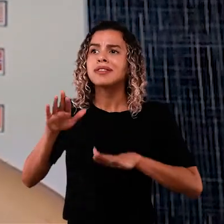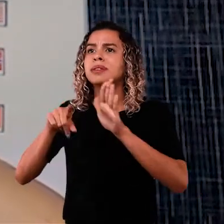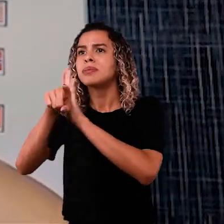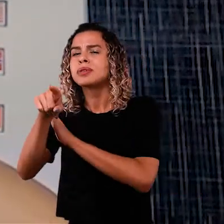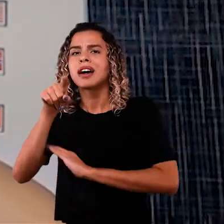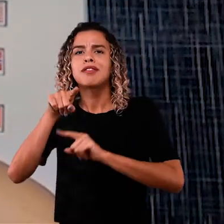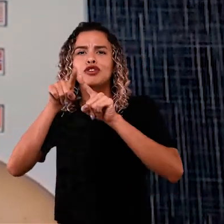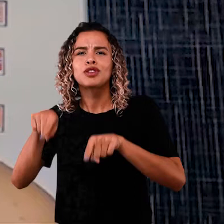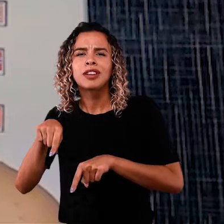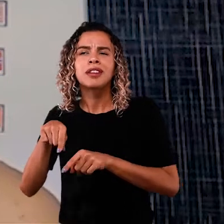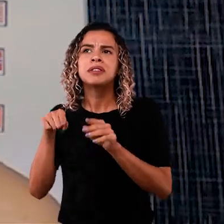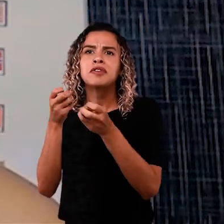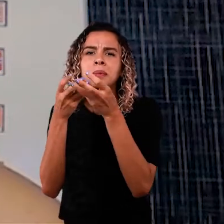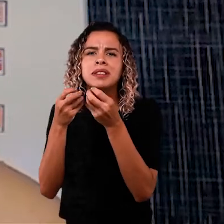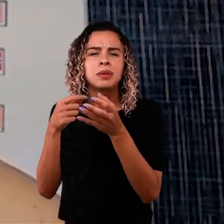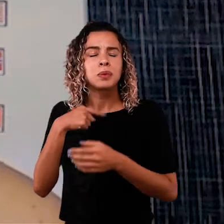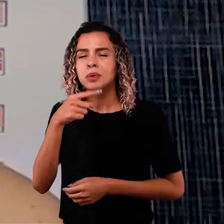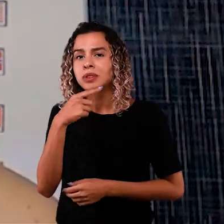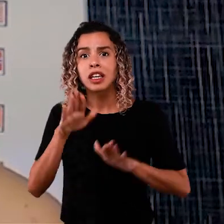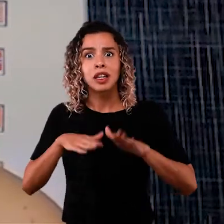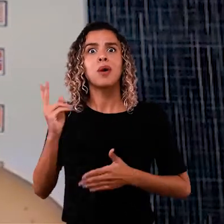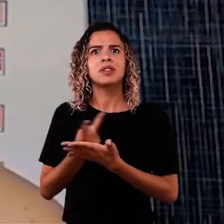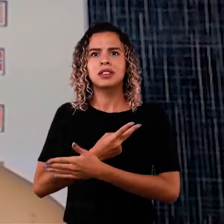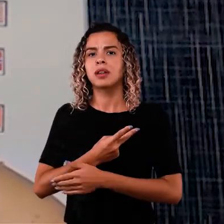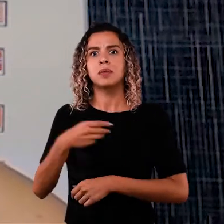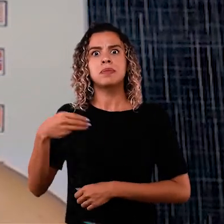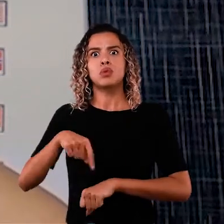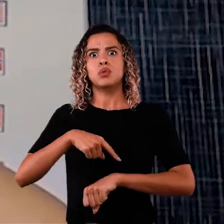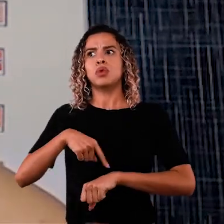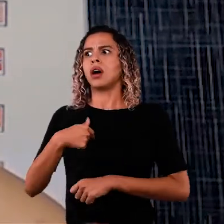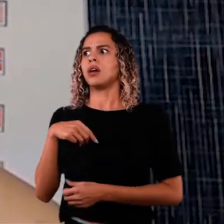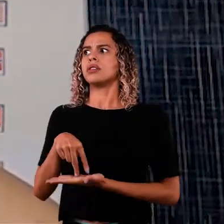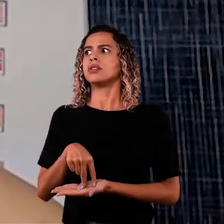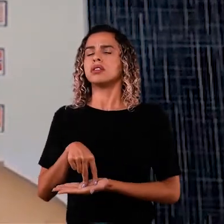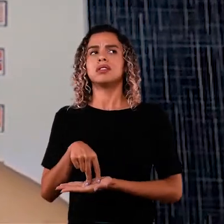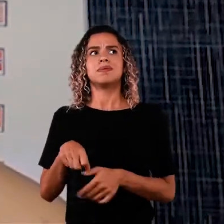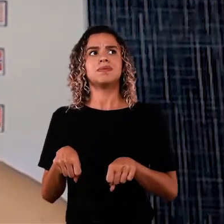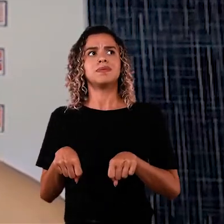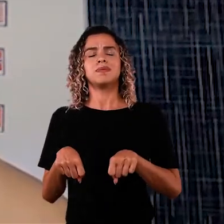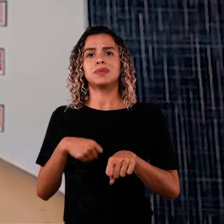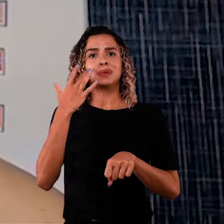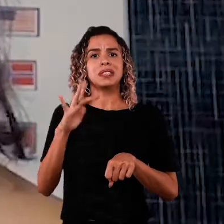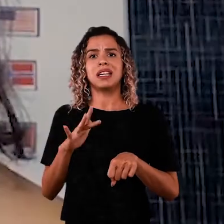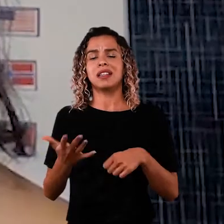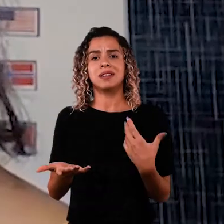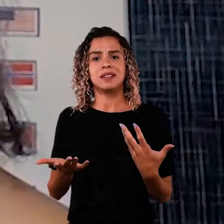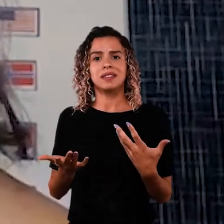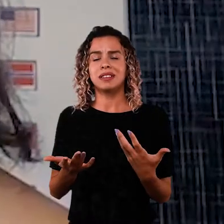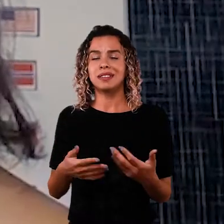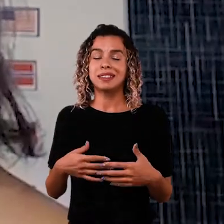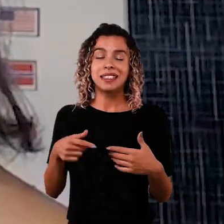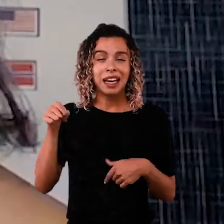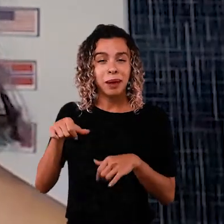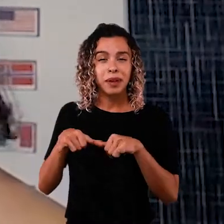pedir informação para algum funcionário, não consigo. E aí já aconteceu de eu ficar parada por vários minutos sem saber o que fazer. E